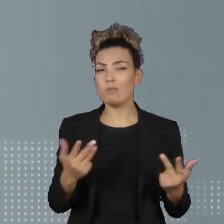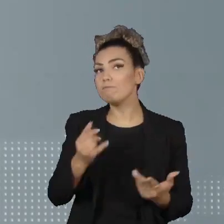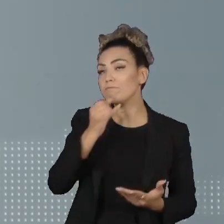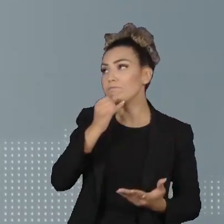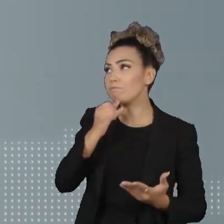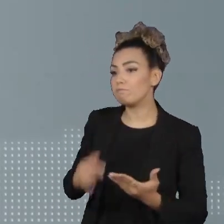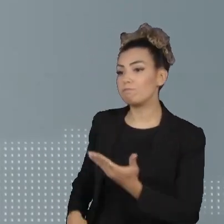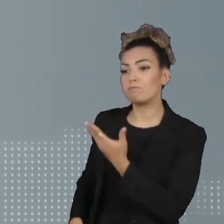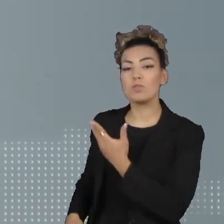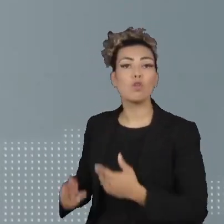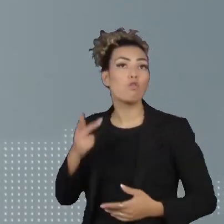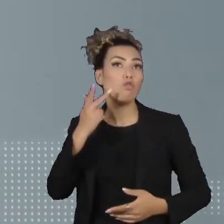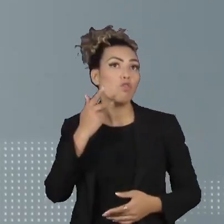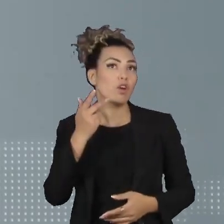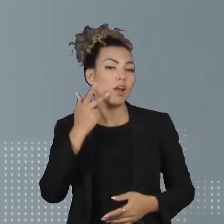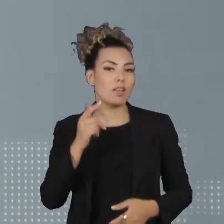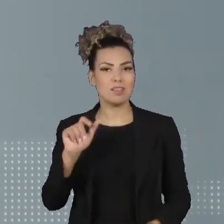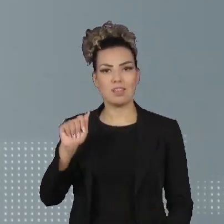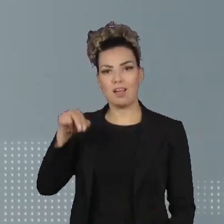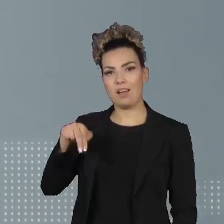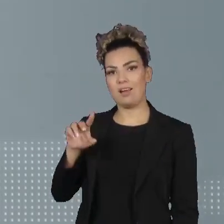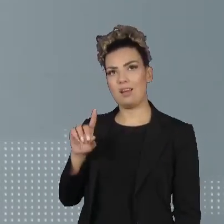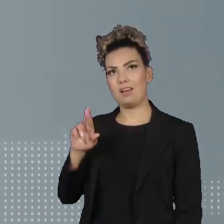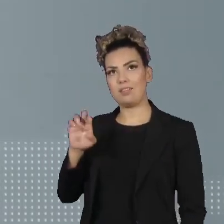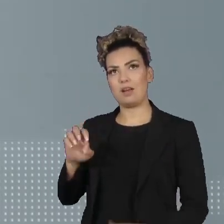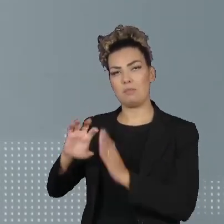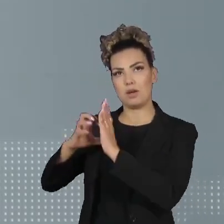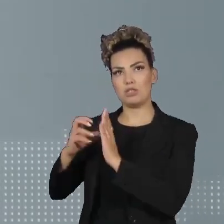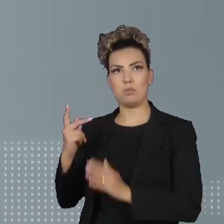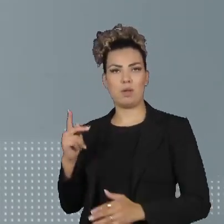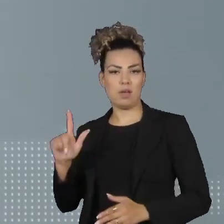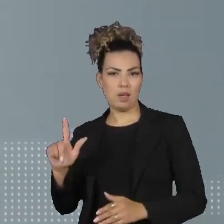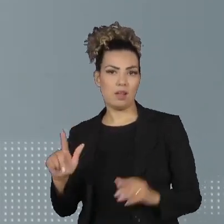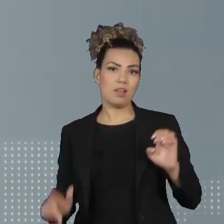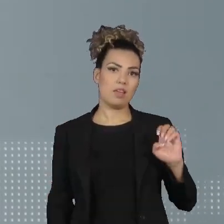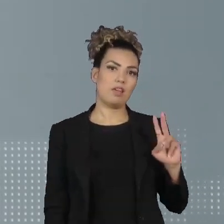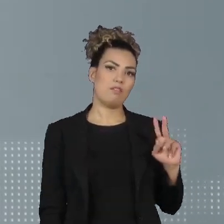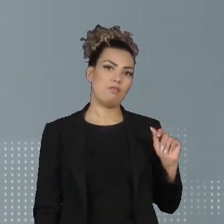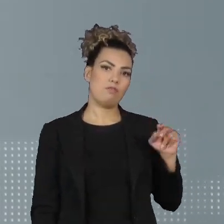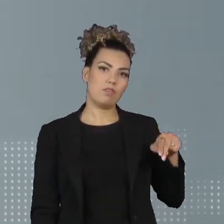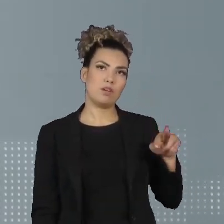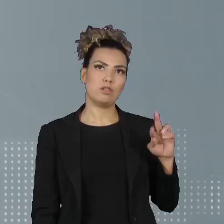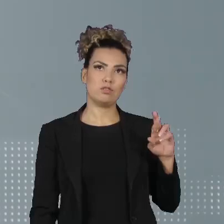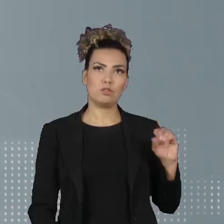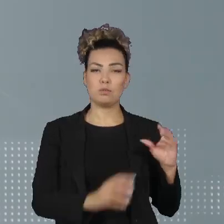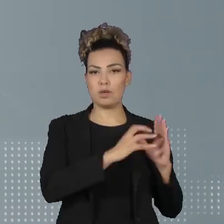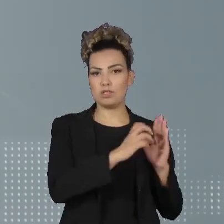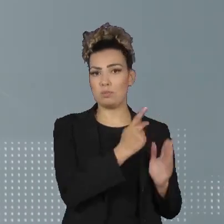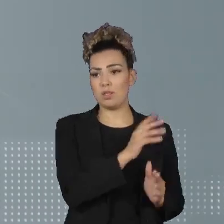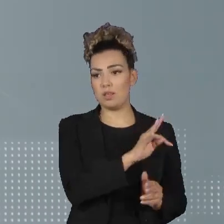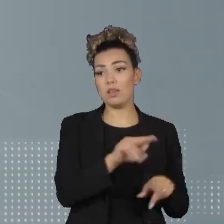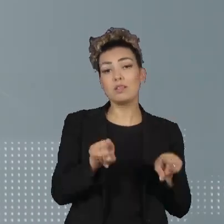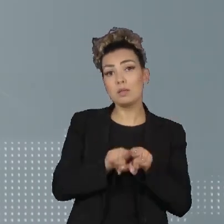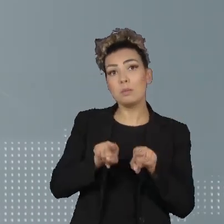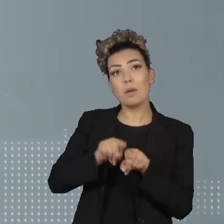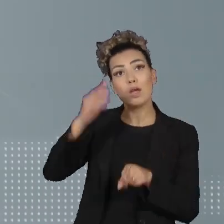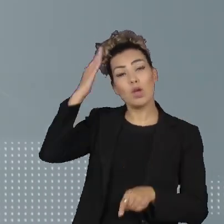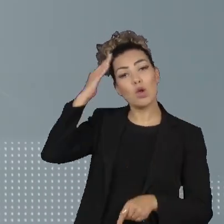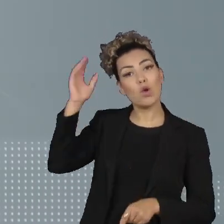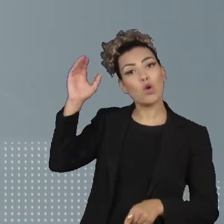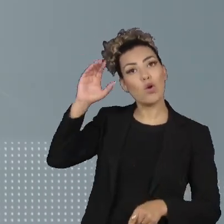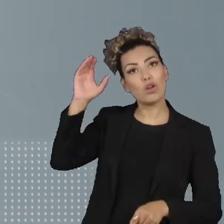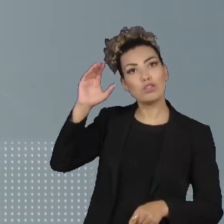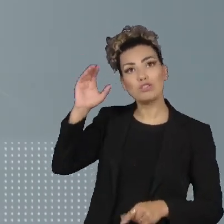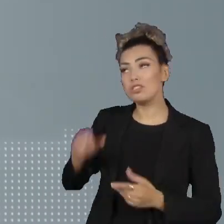Fortaleza com o André Fernandes do pl e Evandro Leitão do PT e Curitiba com o atual vice-prefeito Eduardo Pimentel do